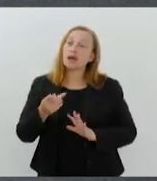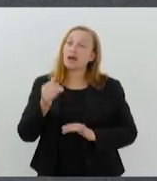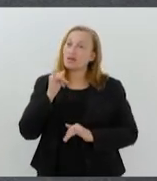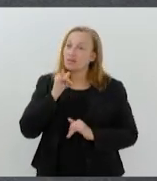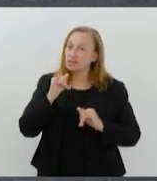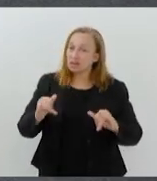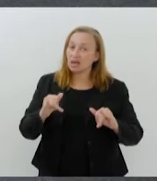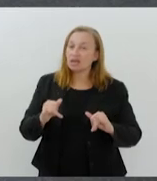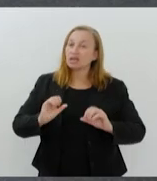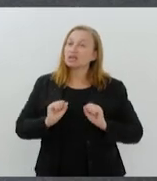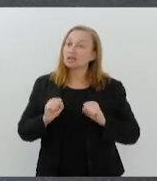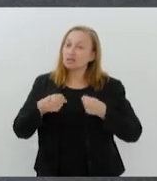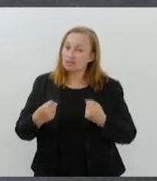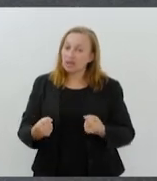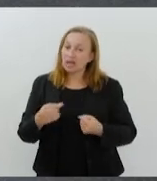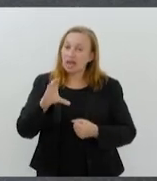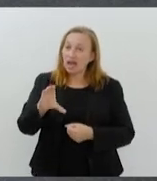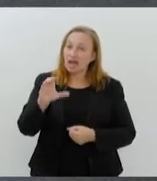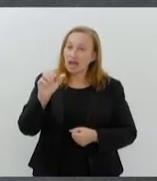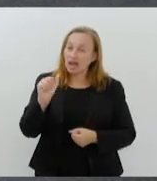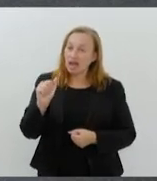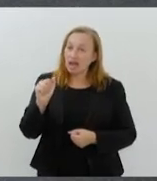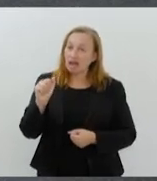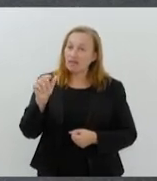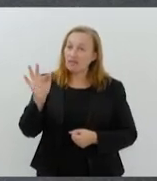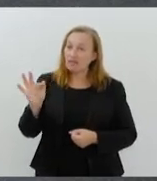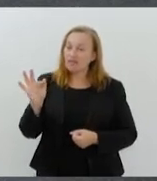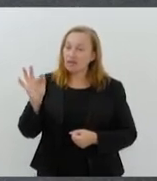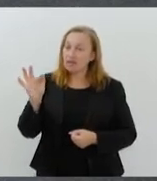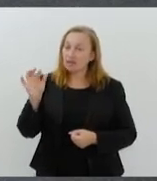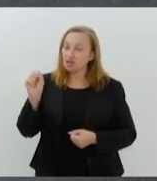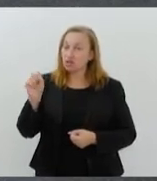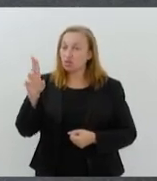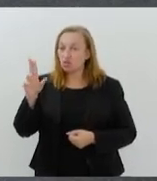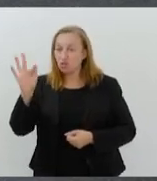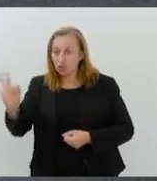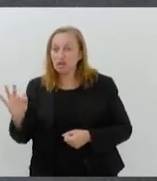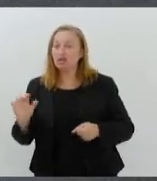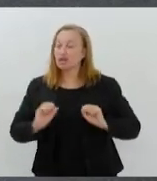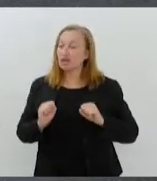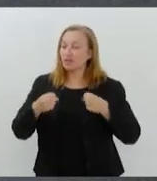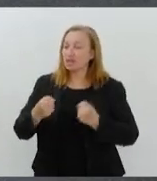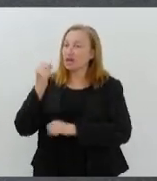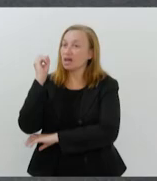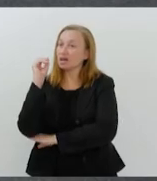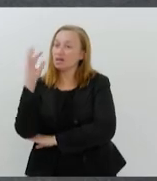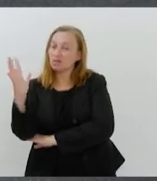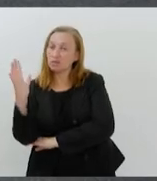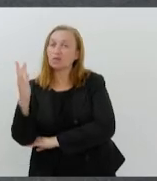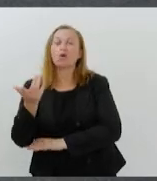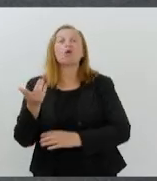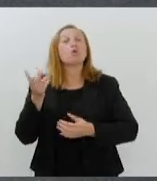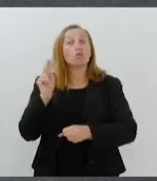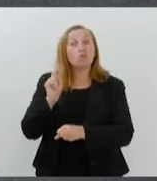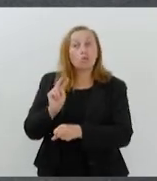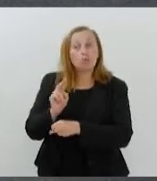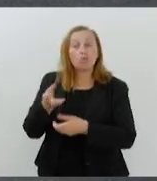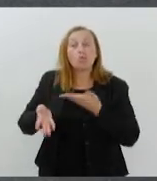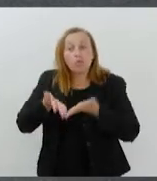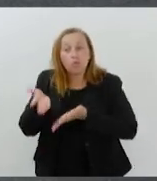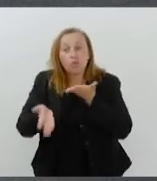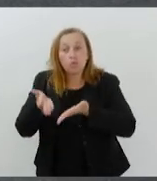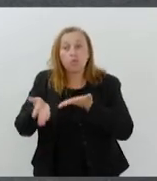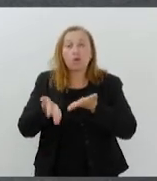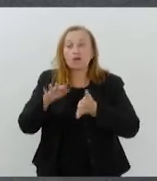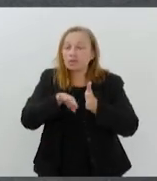defender o kitesurf, temos que defender a natureza, a gente tem que sempre ver que a gente tem que cuidar muito bem das nossas praias, impedindo que elas